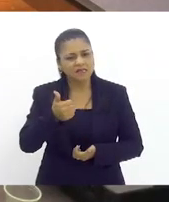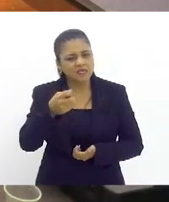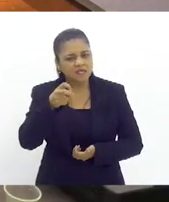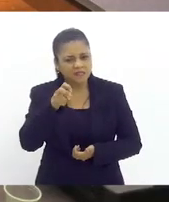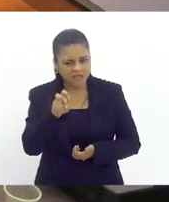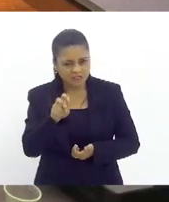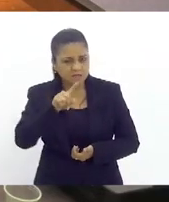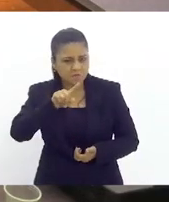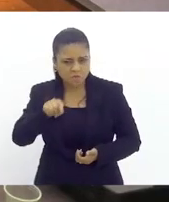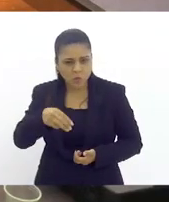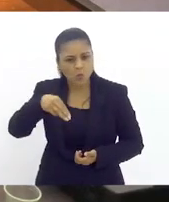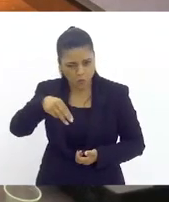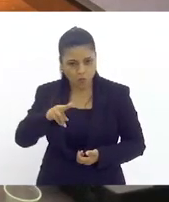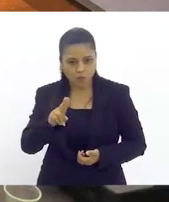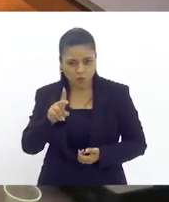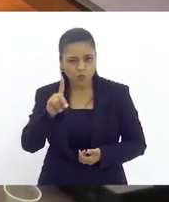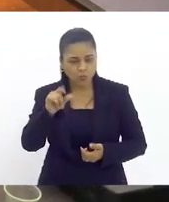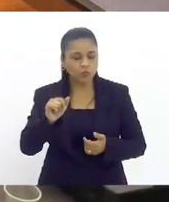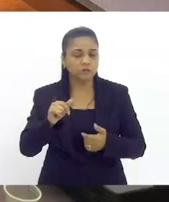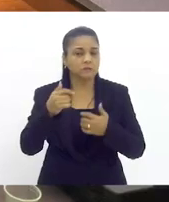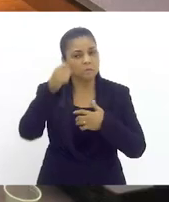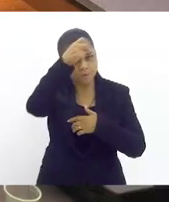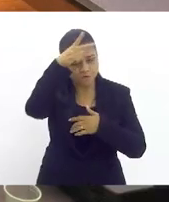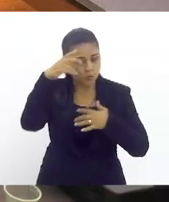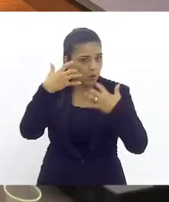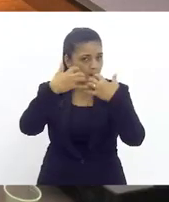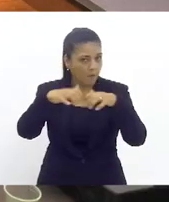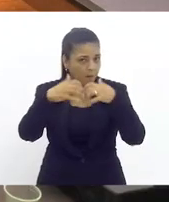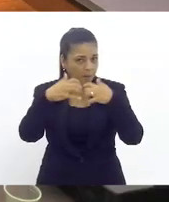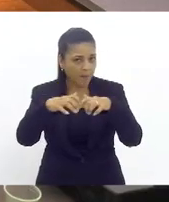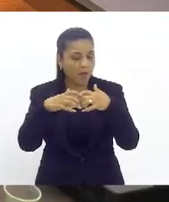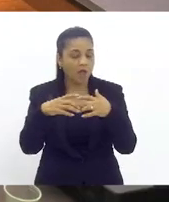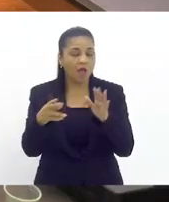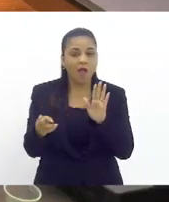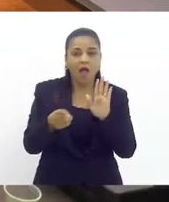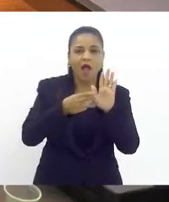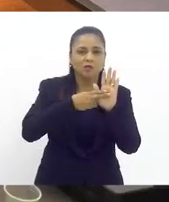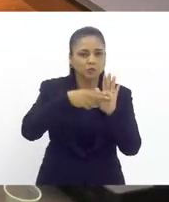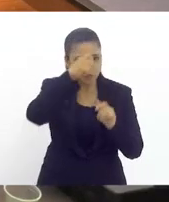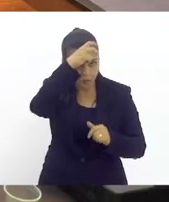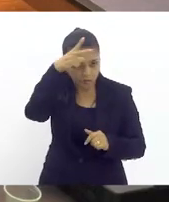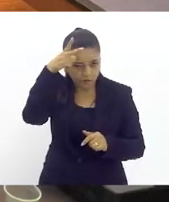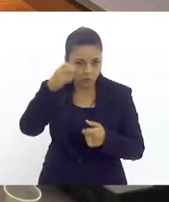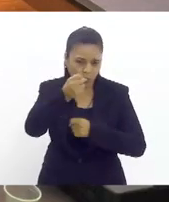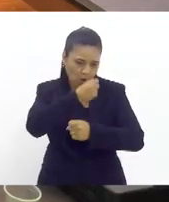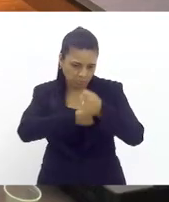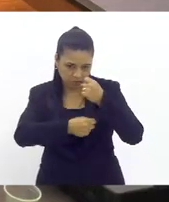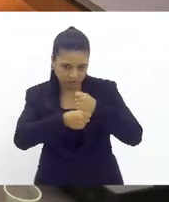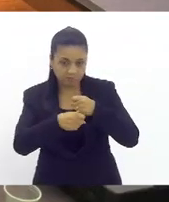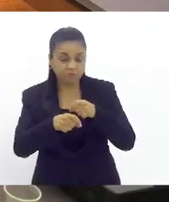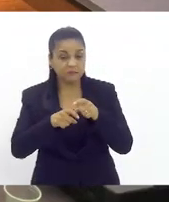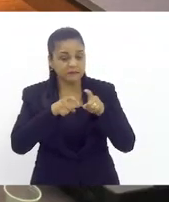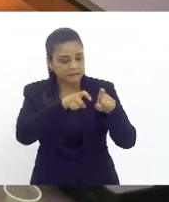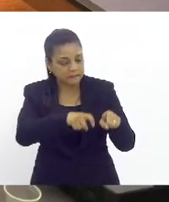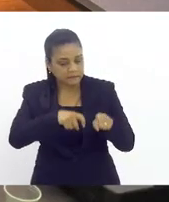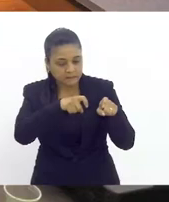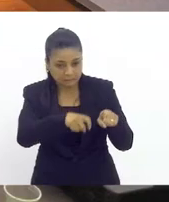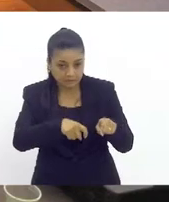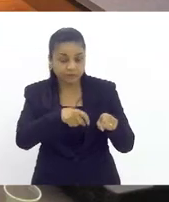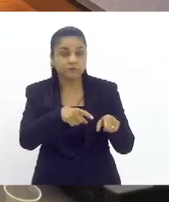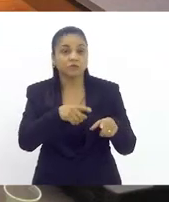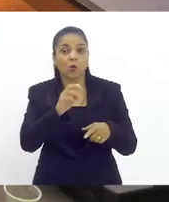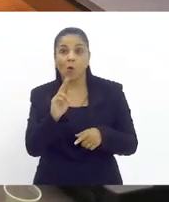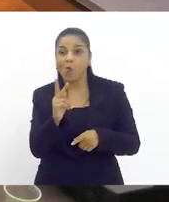a Prefeitura de Petrópolis quando assumiu a prefeitura no passado fez uma limpeza no Horto Municipal